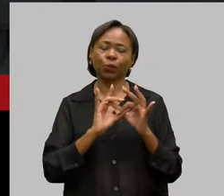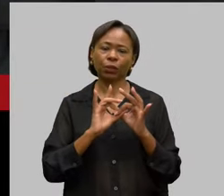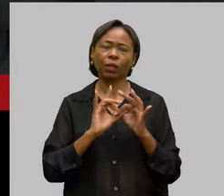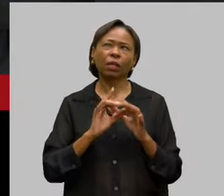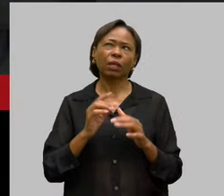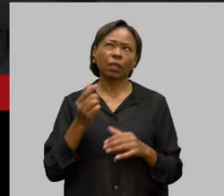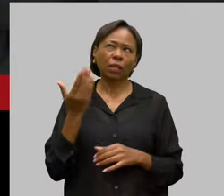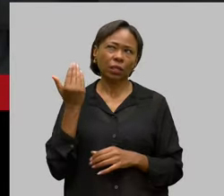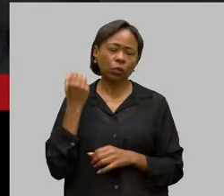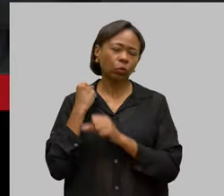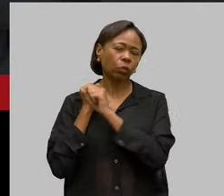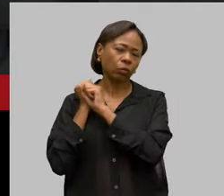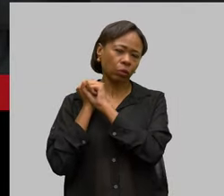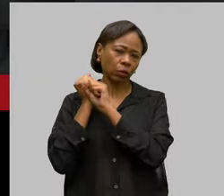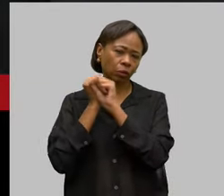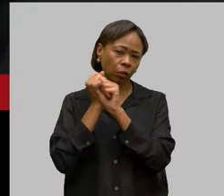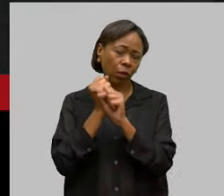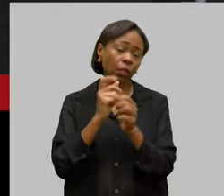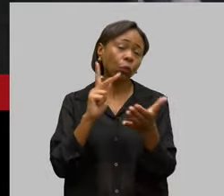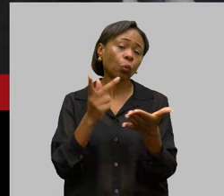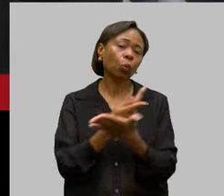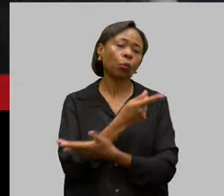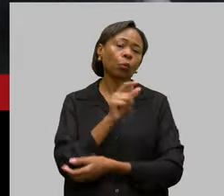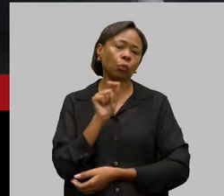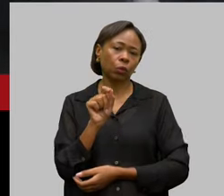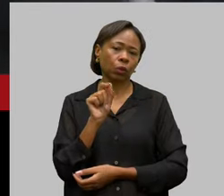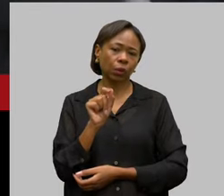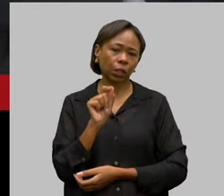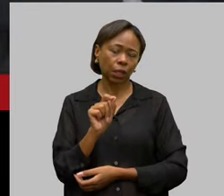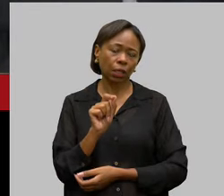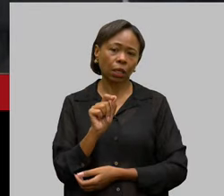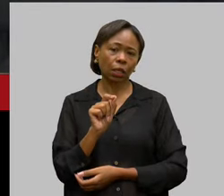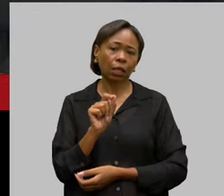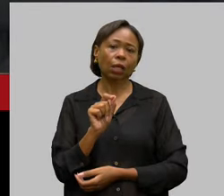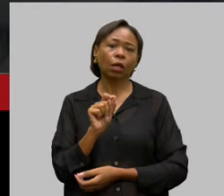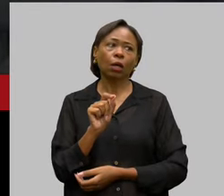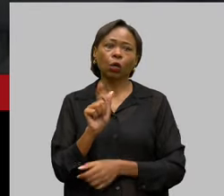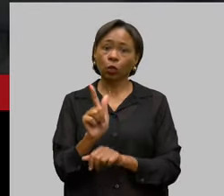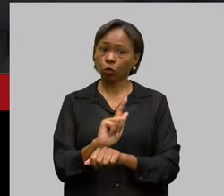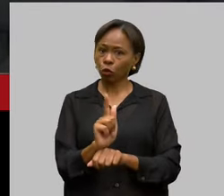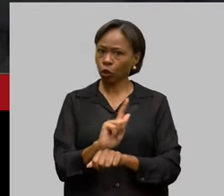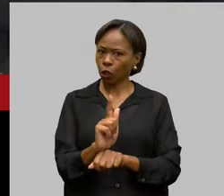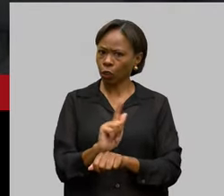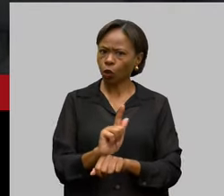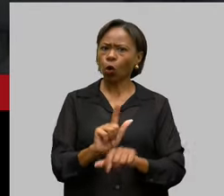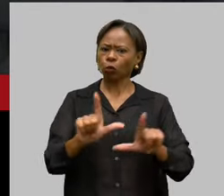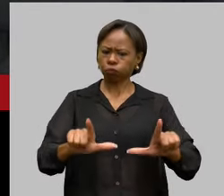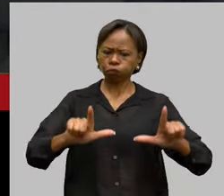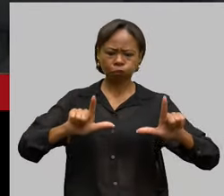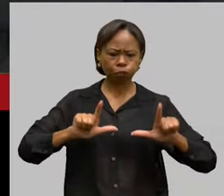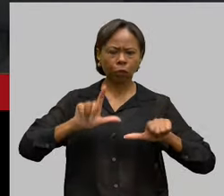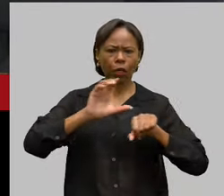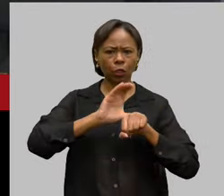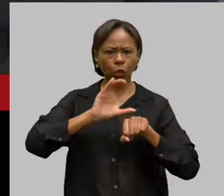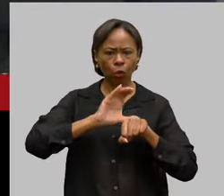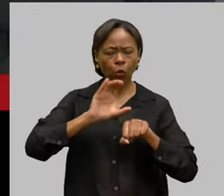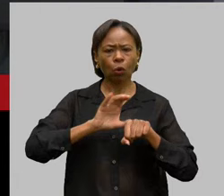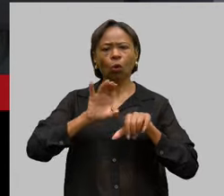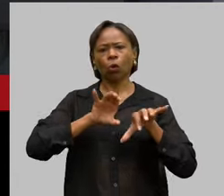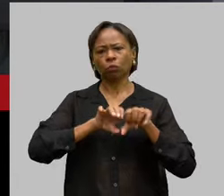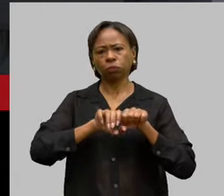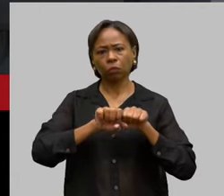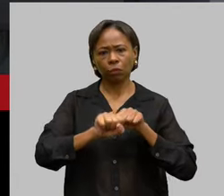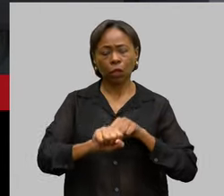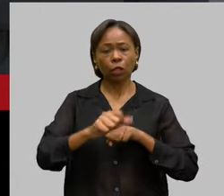anos que é a boa formação dos gestores através das certificações da questão do pró-gestão que